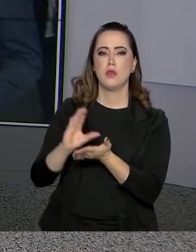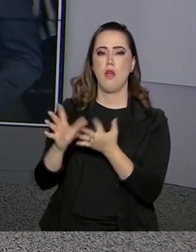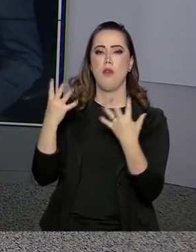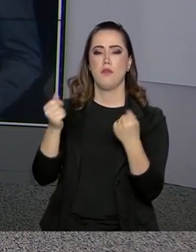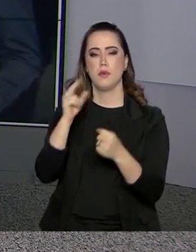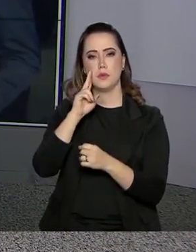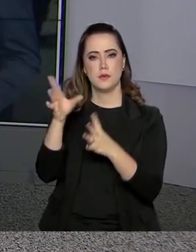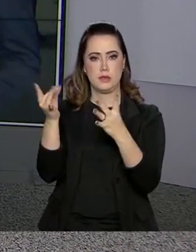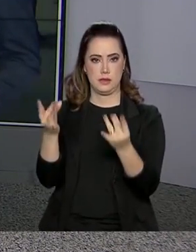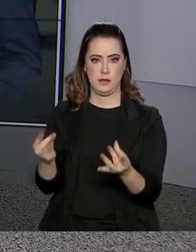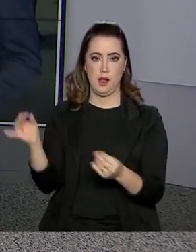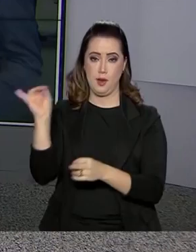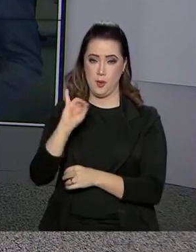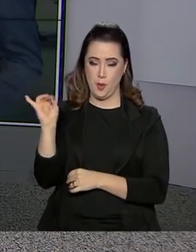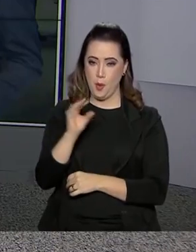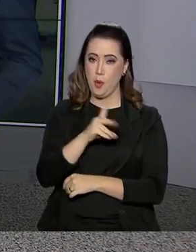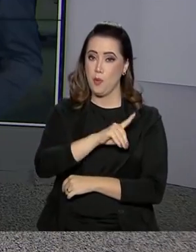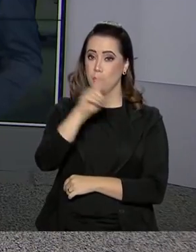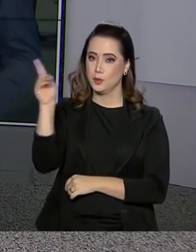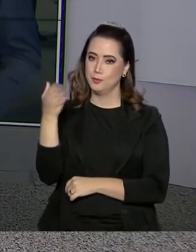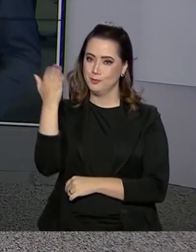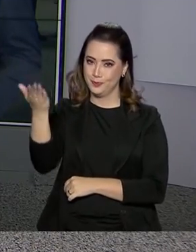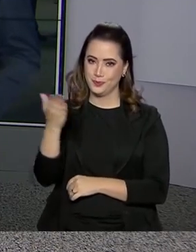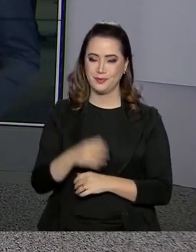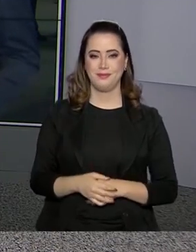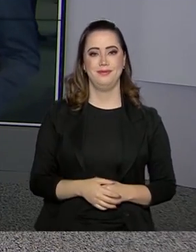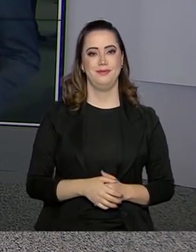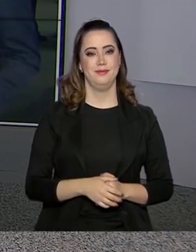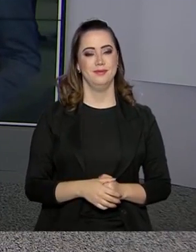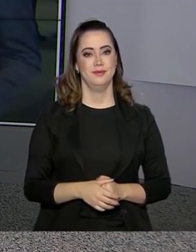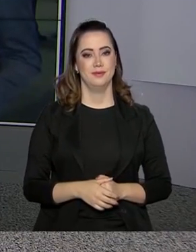informações agora para a gente. Olá, Ricardo, bom dia para você.